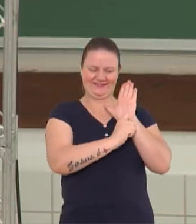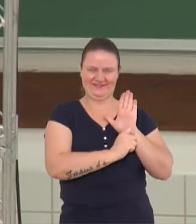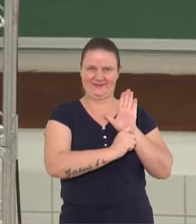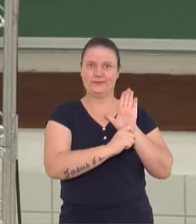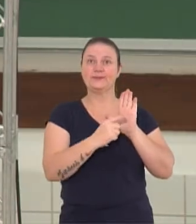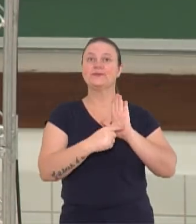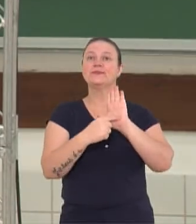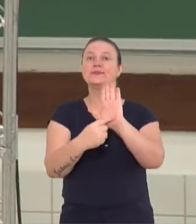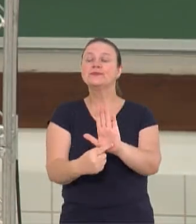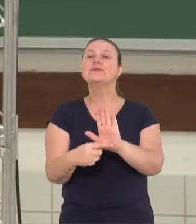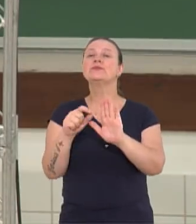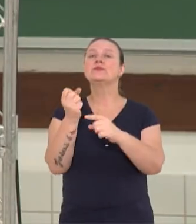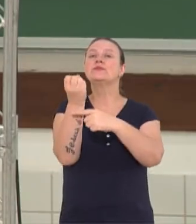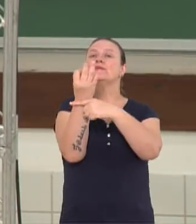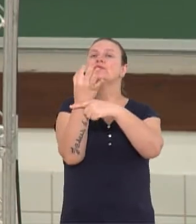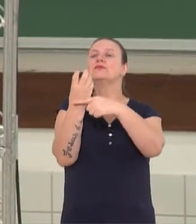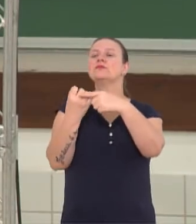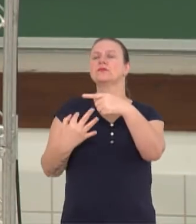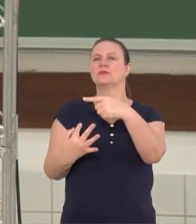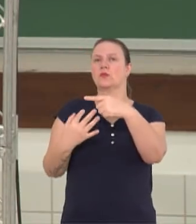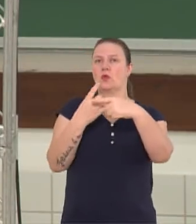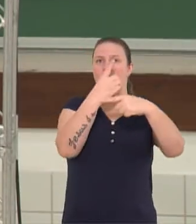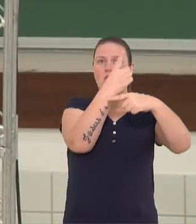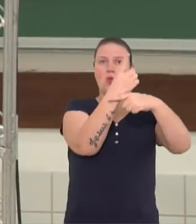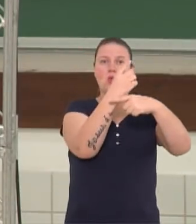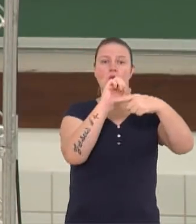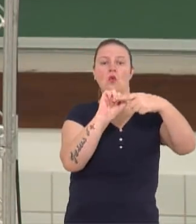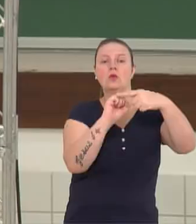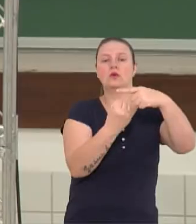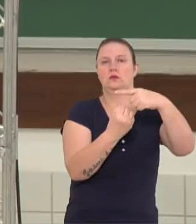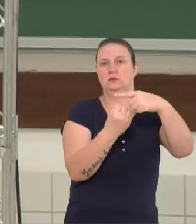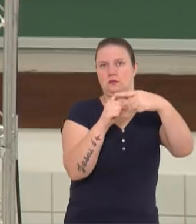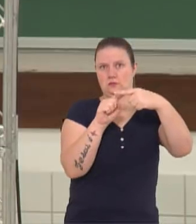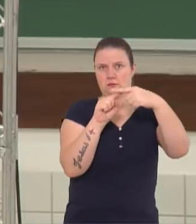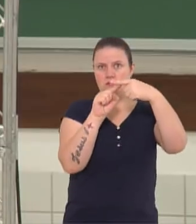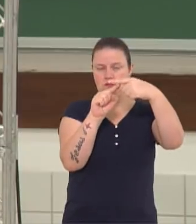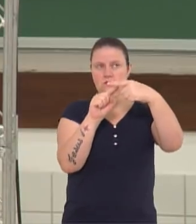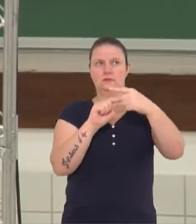ali na primeira fração? 1/8. Como é que eu represento 1/8?